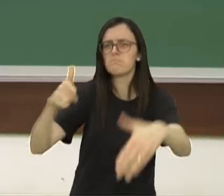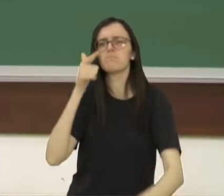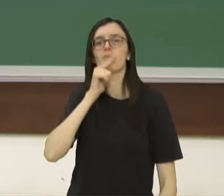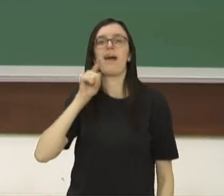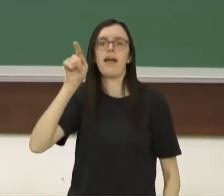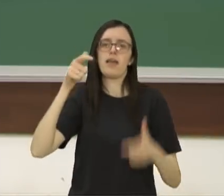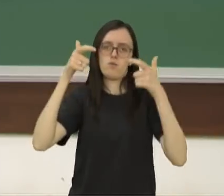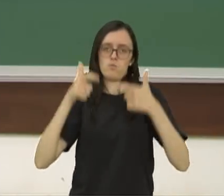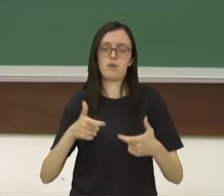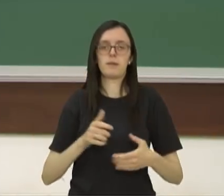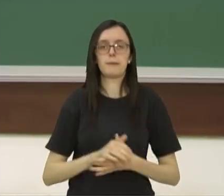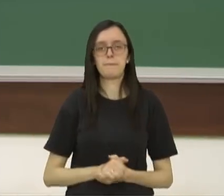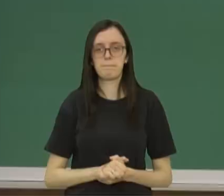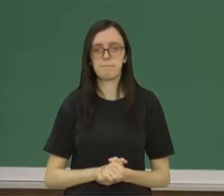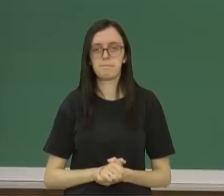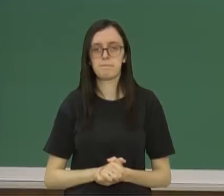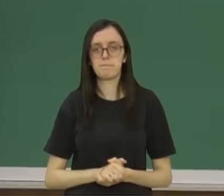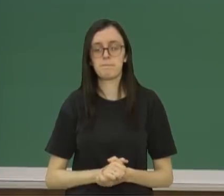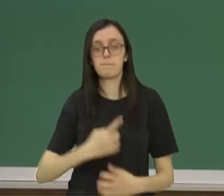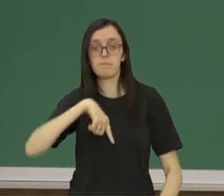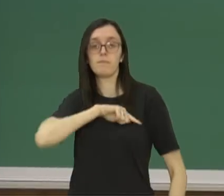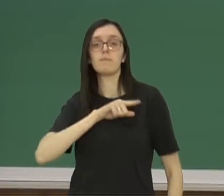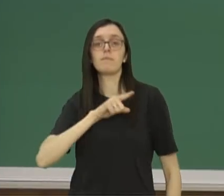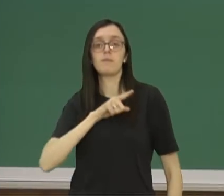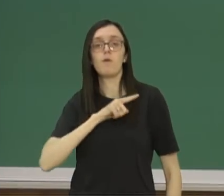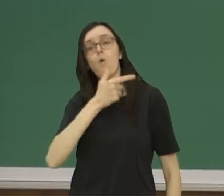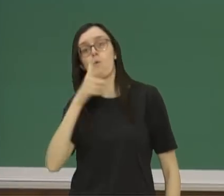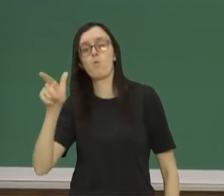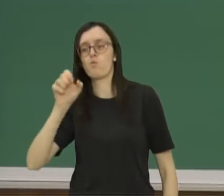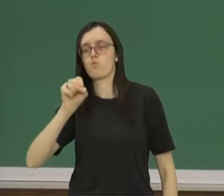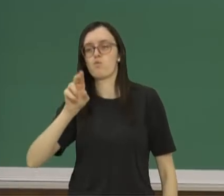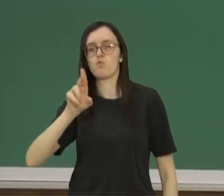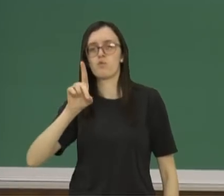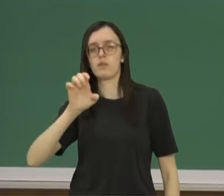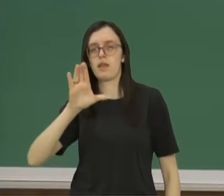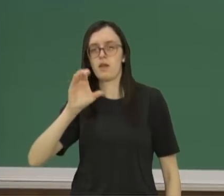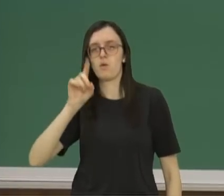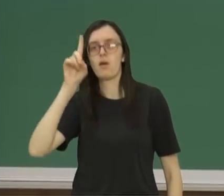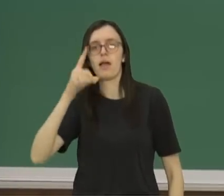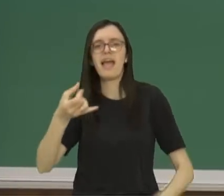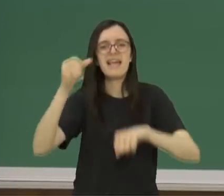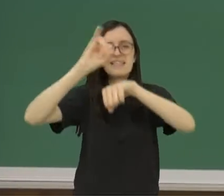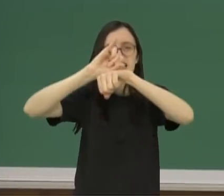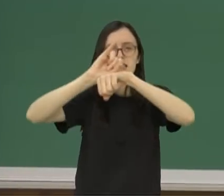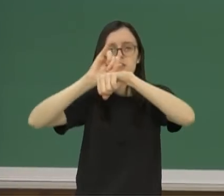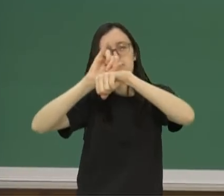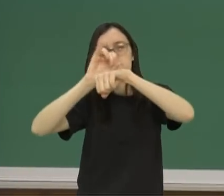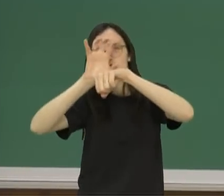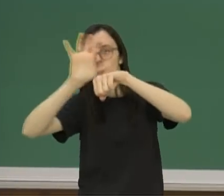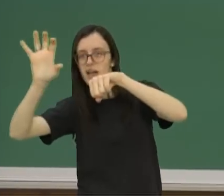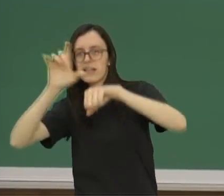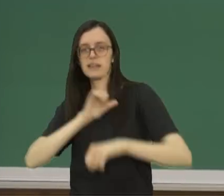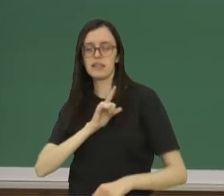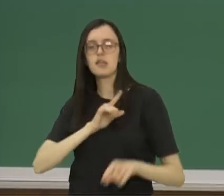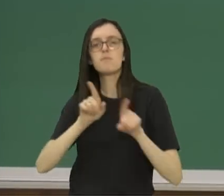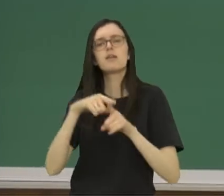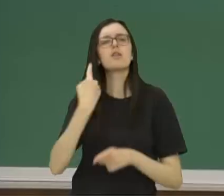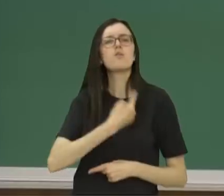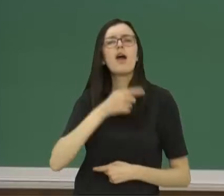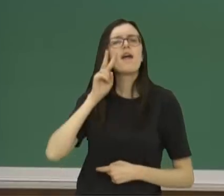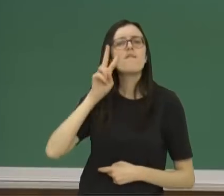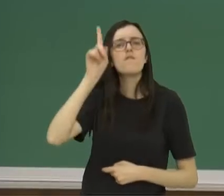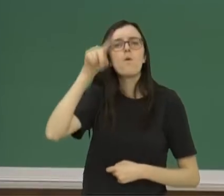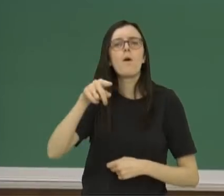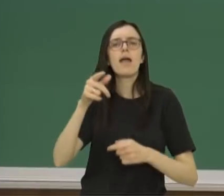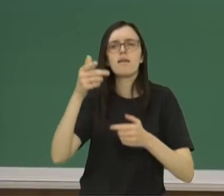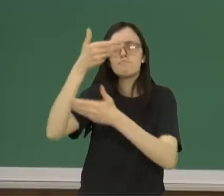daquela região. Nós temos a SUDECO, que é da região Centro-Oeste, e aí você pode ver que tem uma área